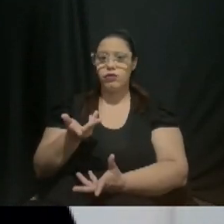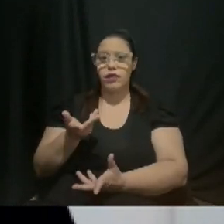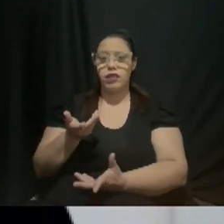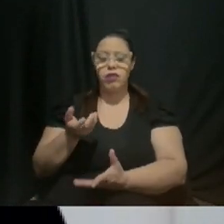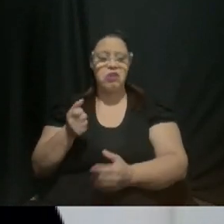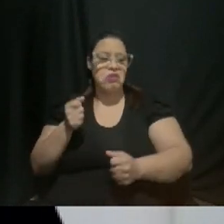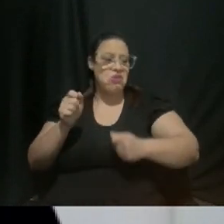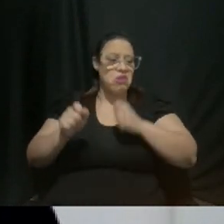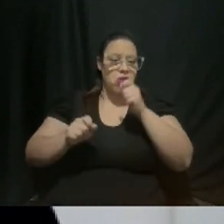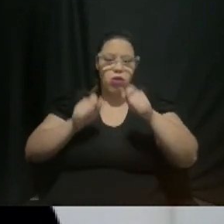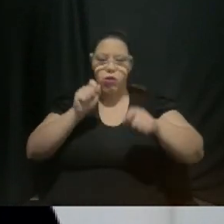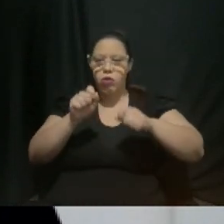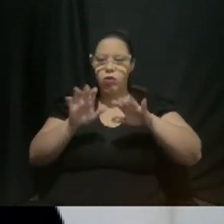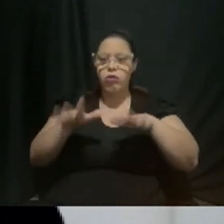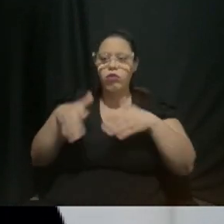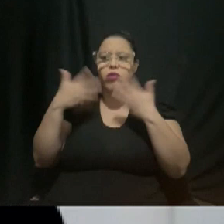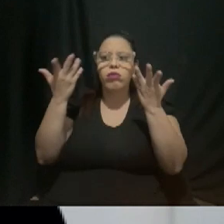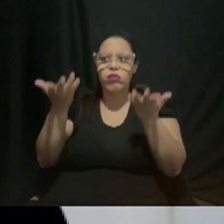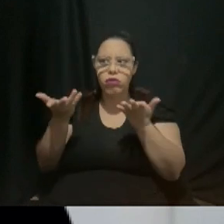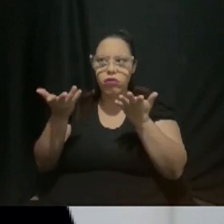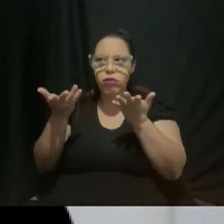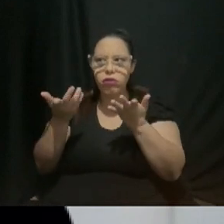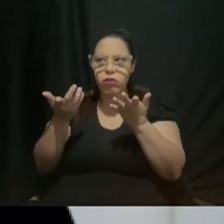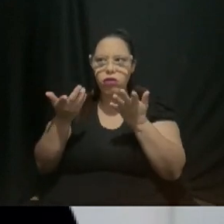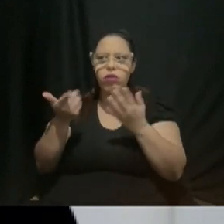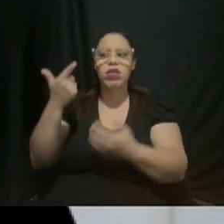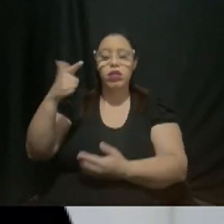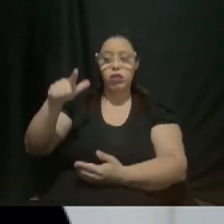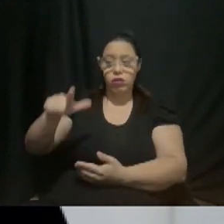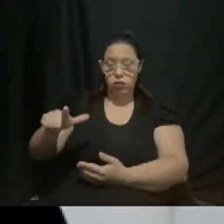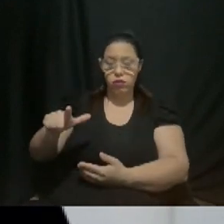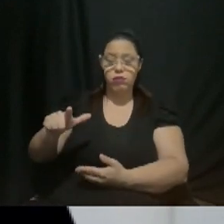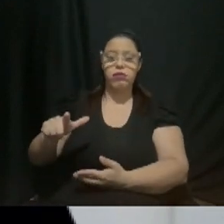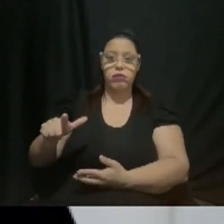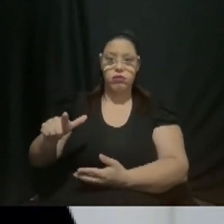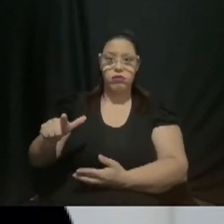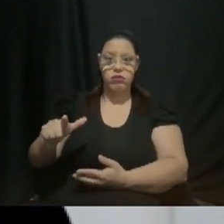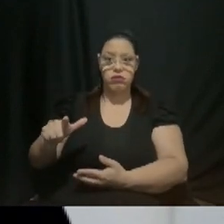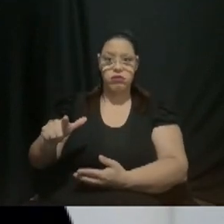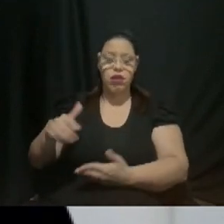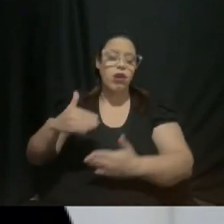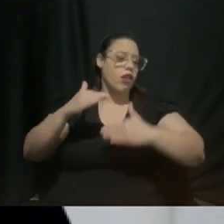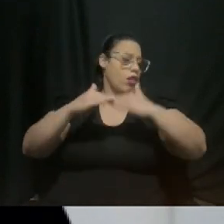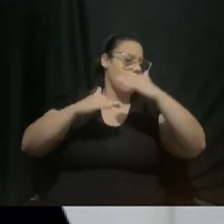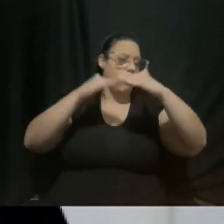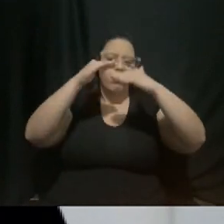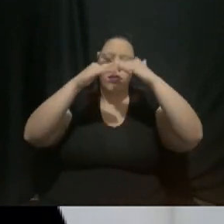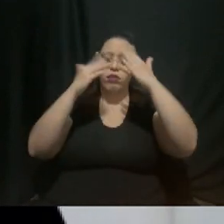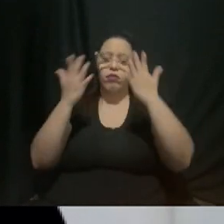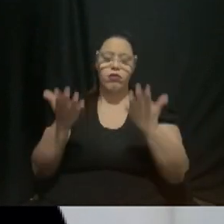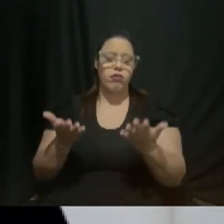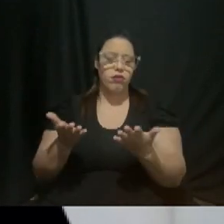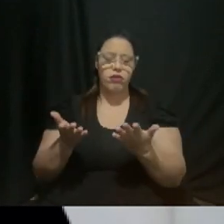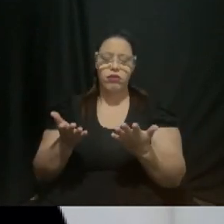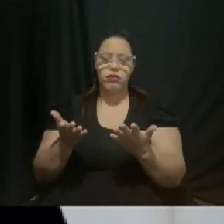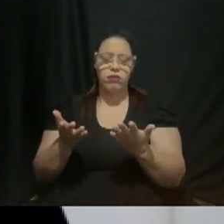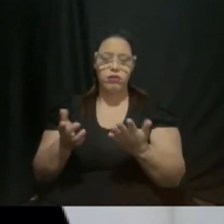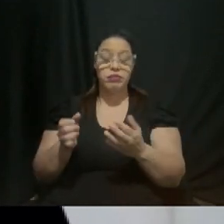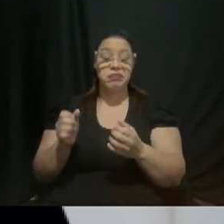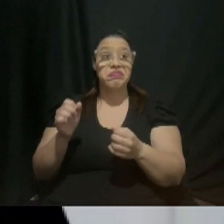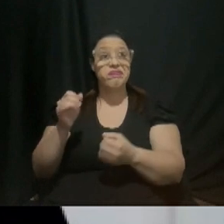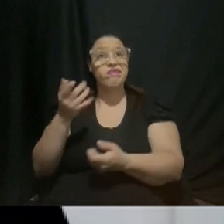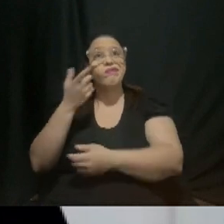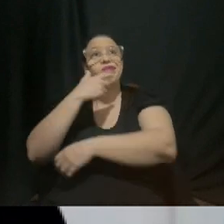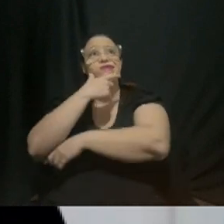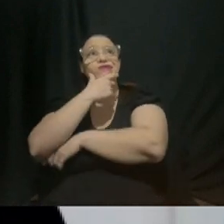o próximo. A gente não tem ainda tecnologias muito desenvolvidas dando esse tipo de previsão para a gente. Mas